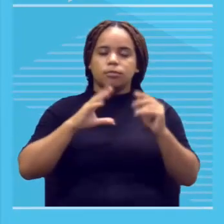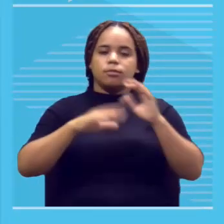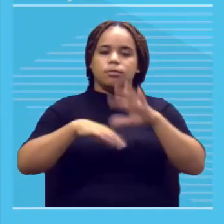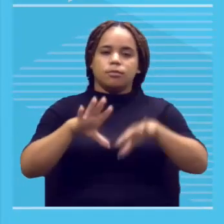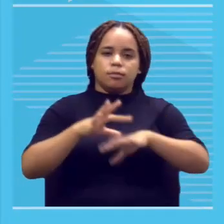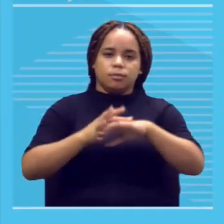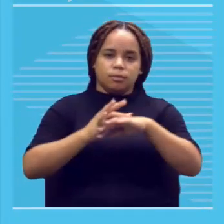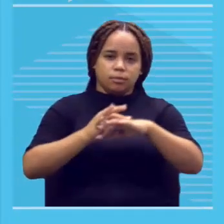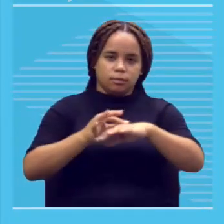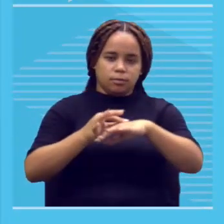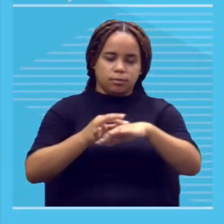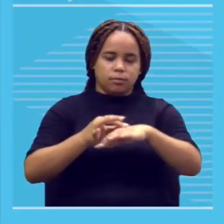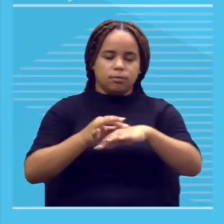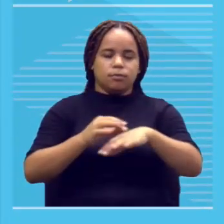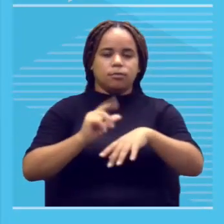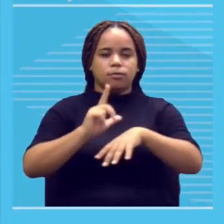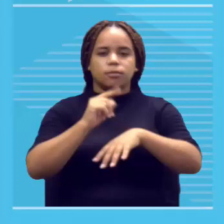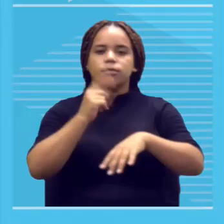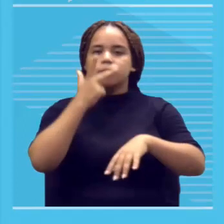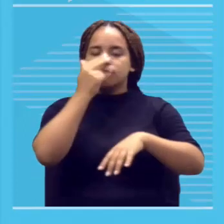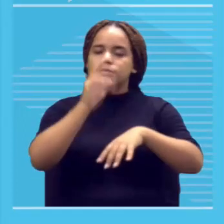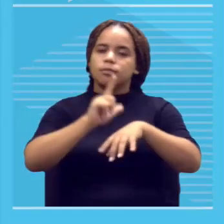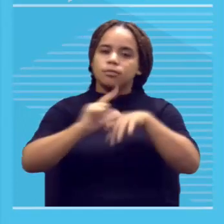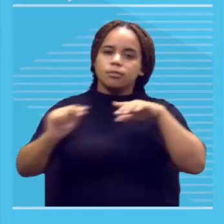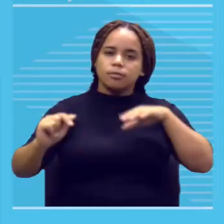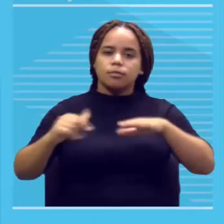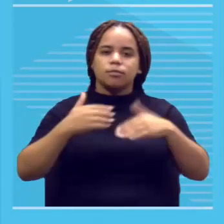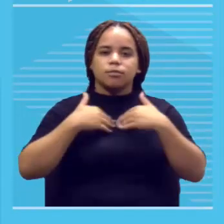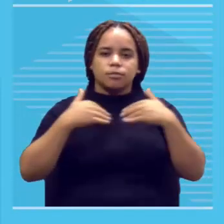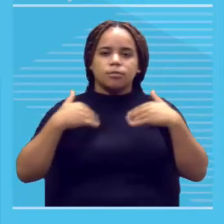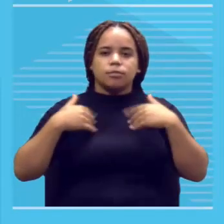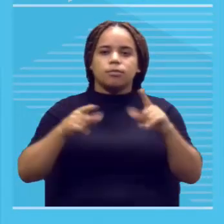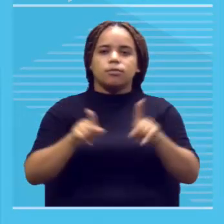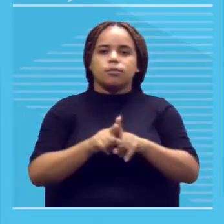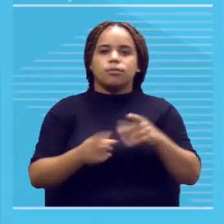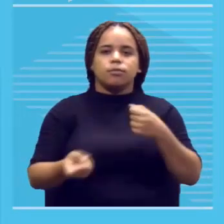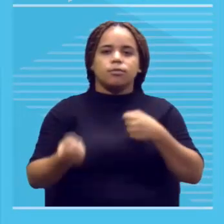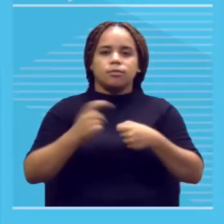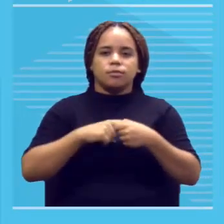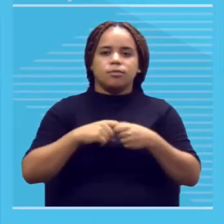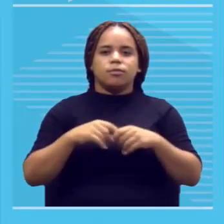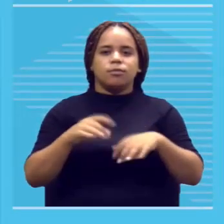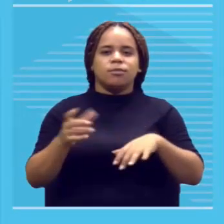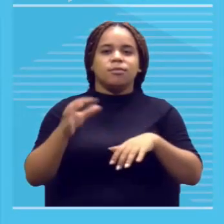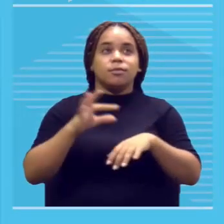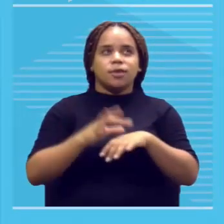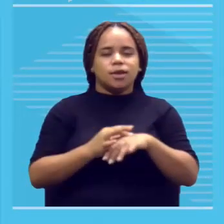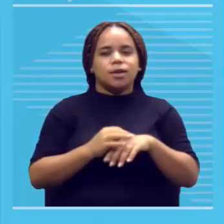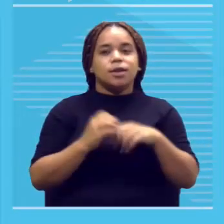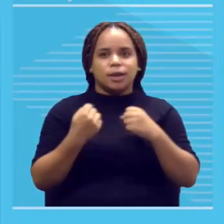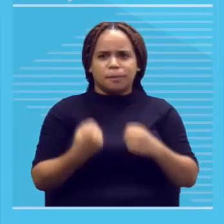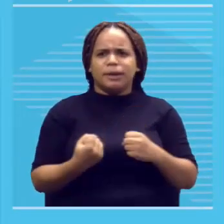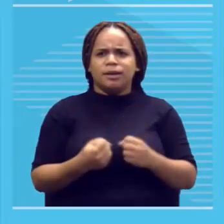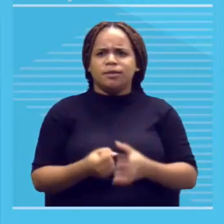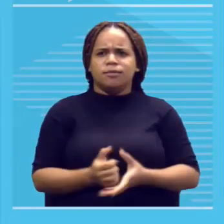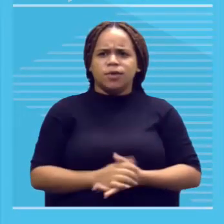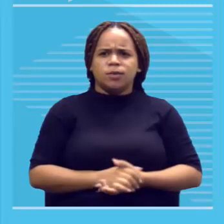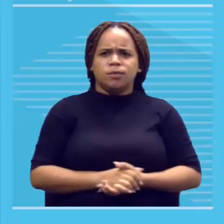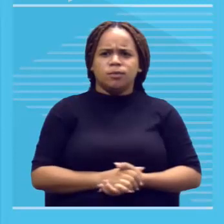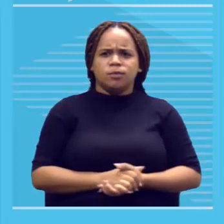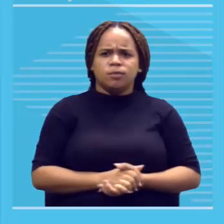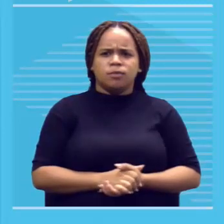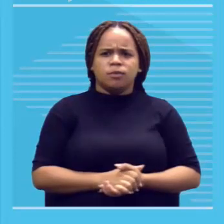reem carne volta a carne bom na hora da morte já fez aqui um desenho muito mal feito por sinal